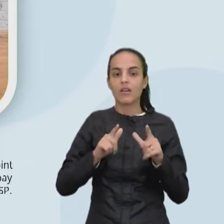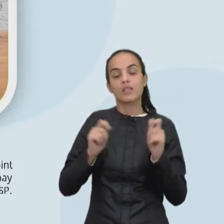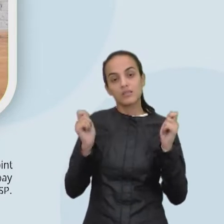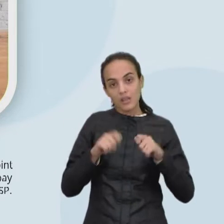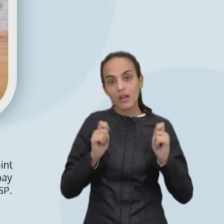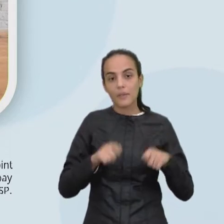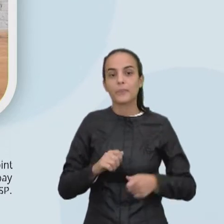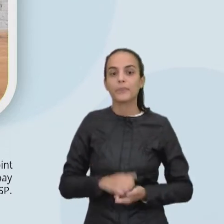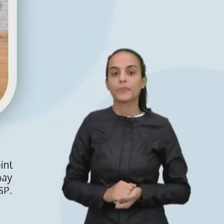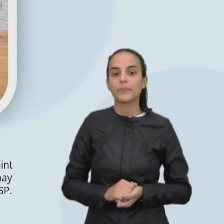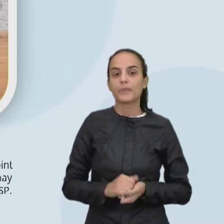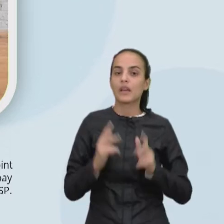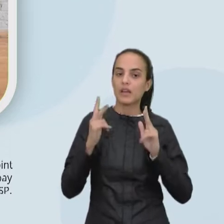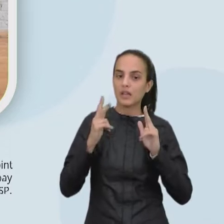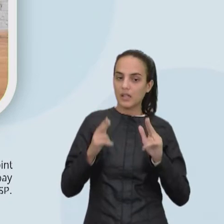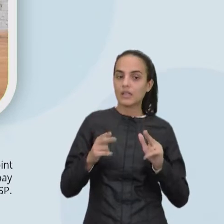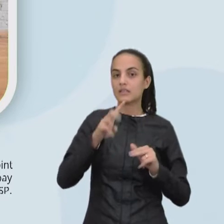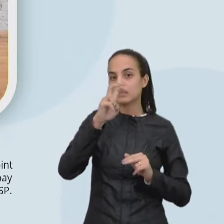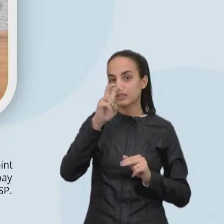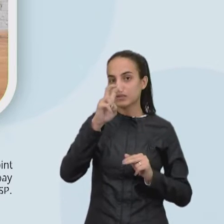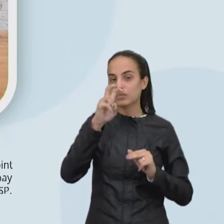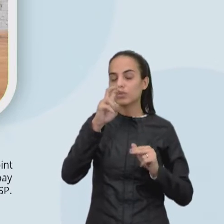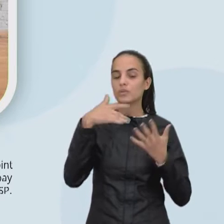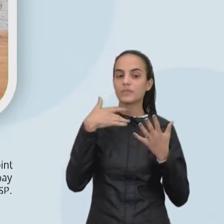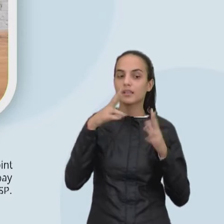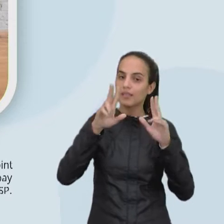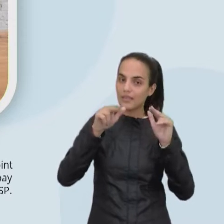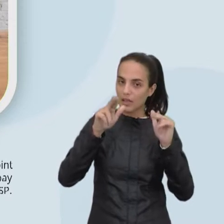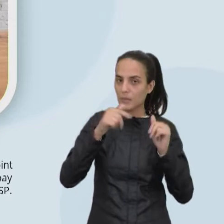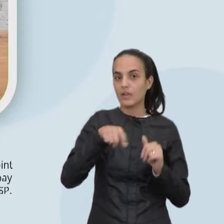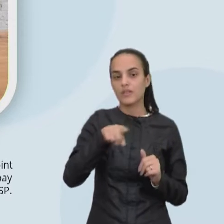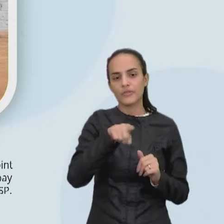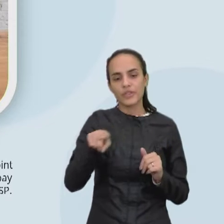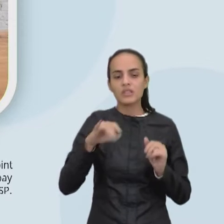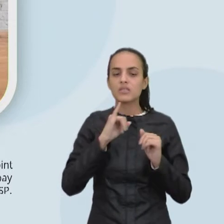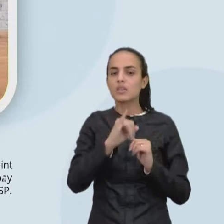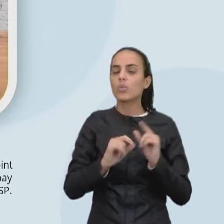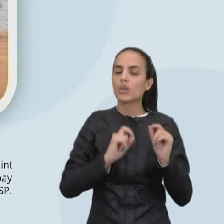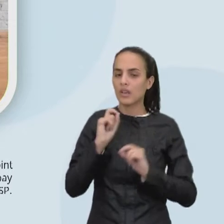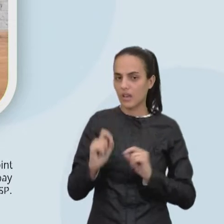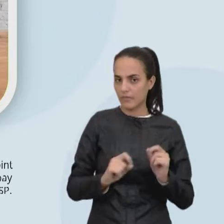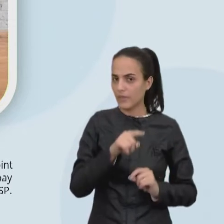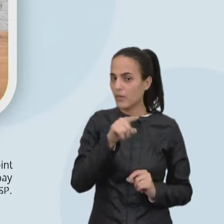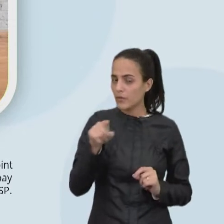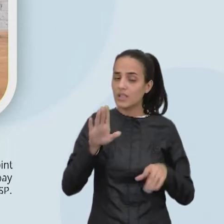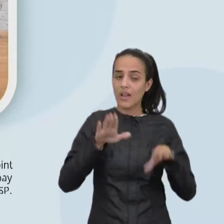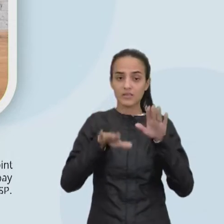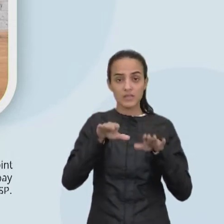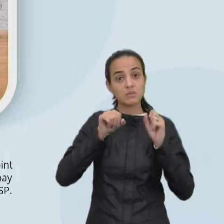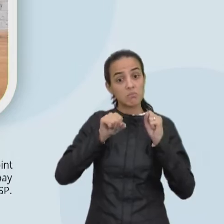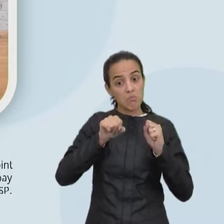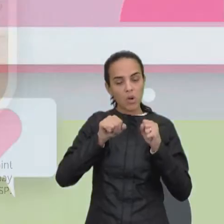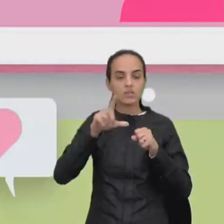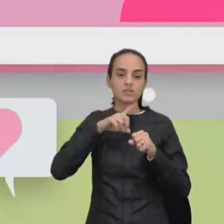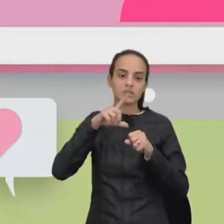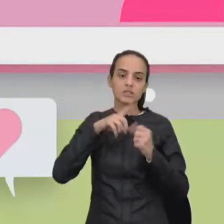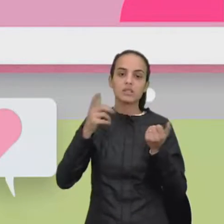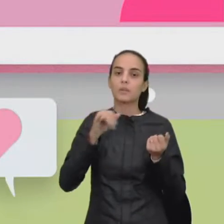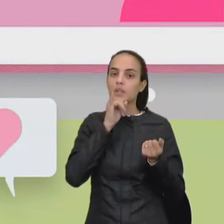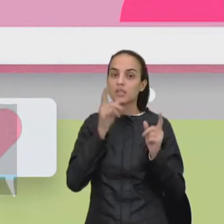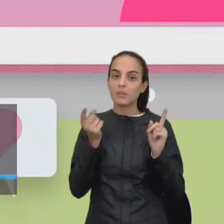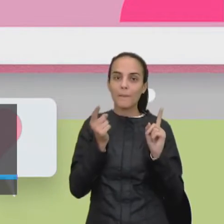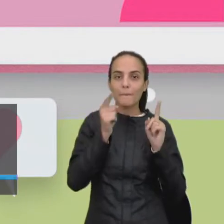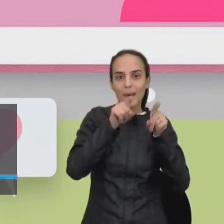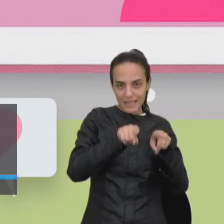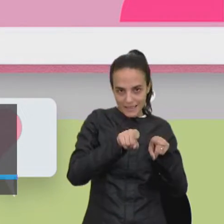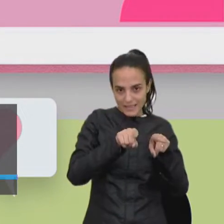funcionar. Há 5 classificações. Então, o que ele está dizendo aí para a gente? Ele está dizendo que a gente, às vezes, pode ter um patrocínio,